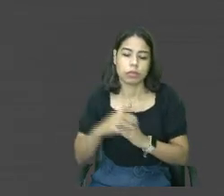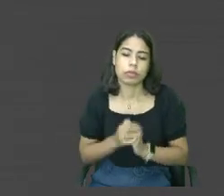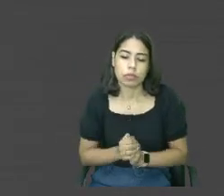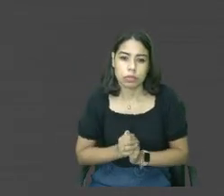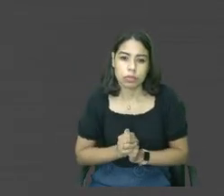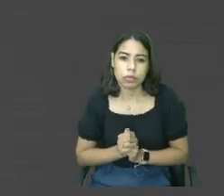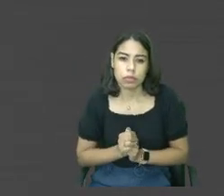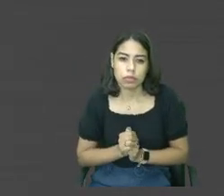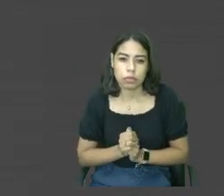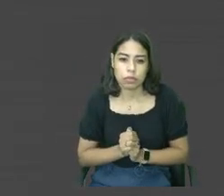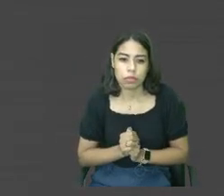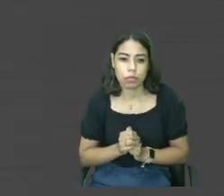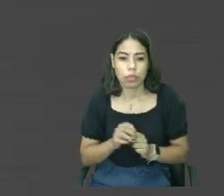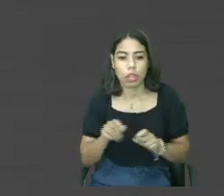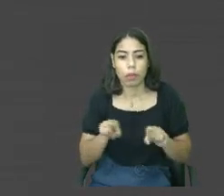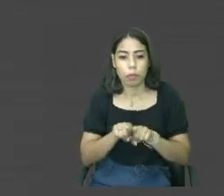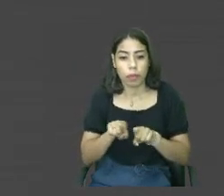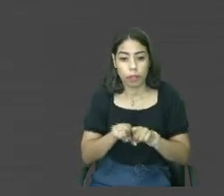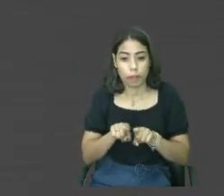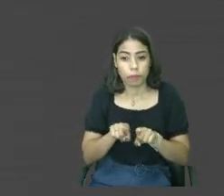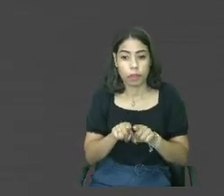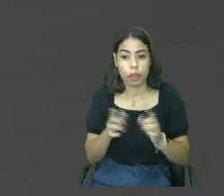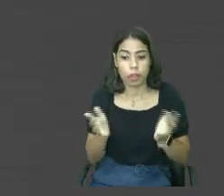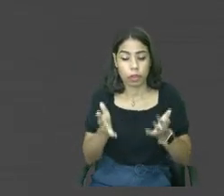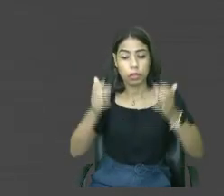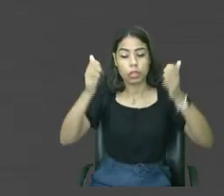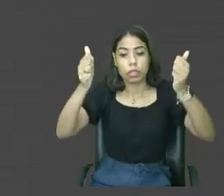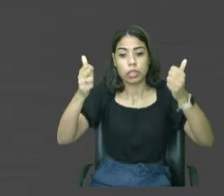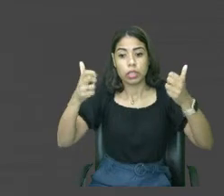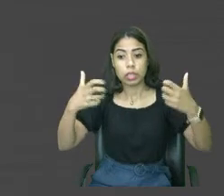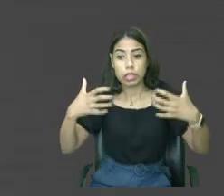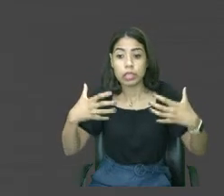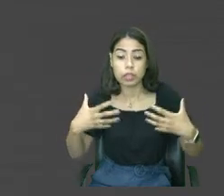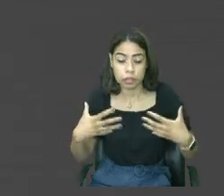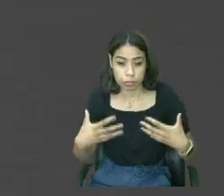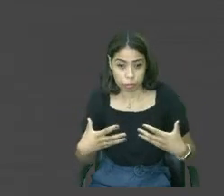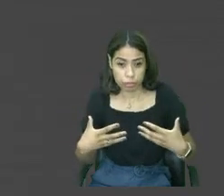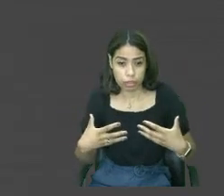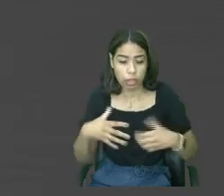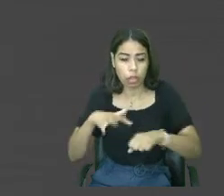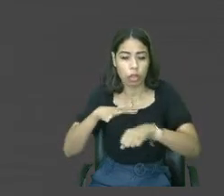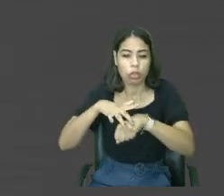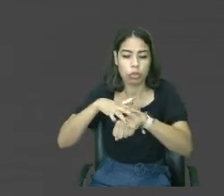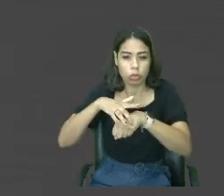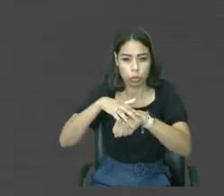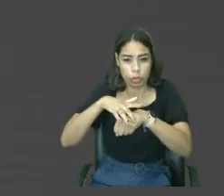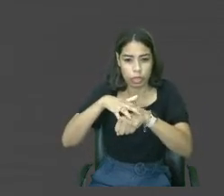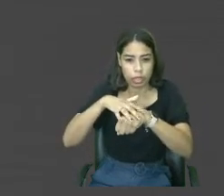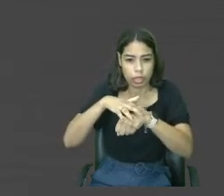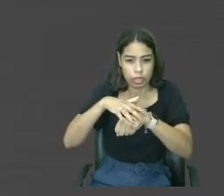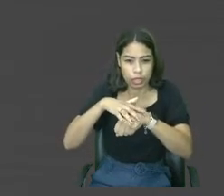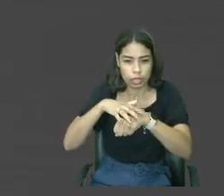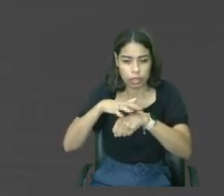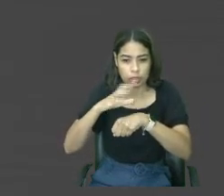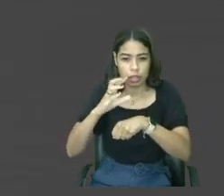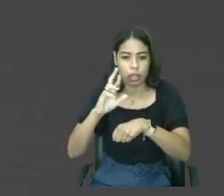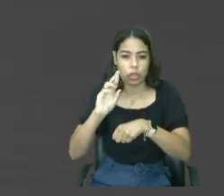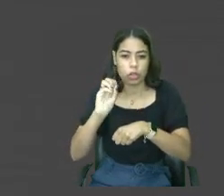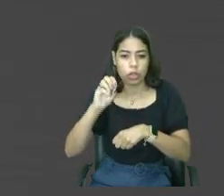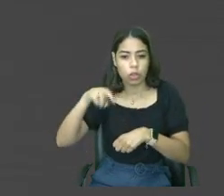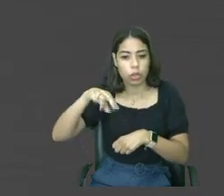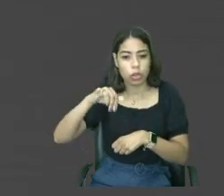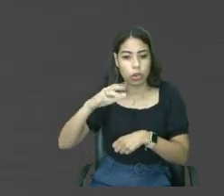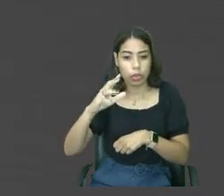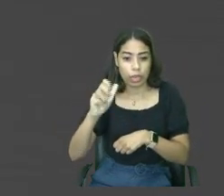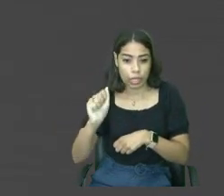Esse próximo indicador é a linha de cuidado das doenças crônicas não transmissíveis. A gente tem no primeiro gráfico de barras o